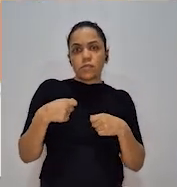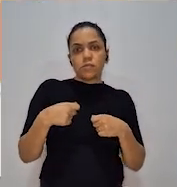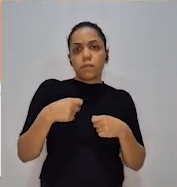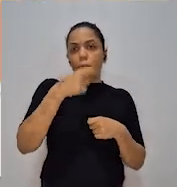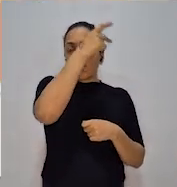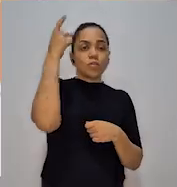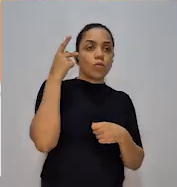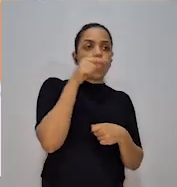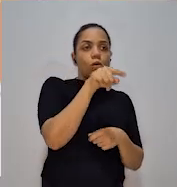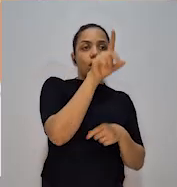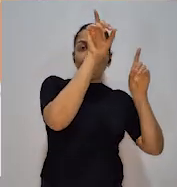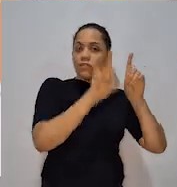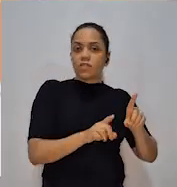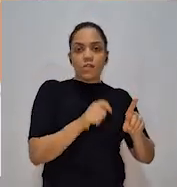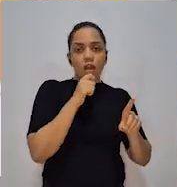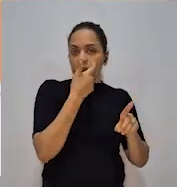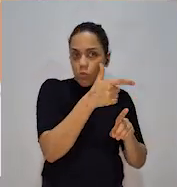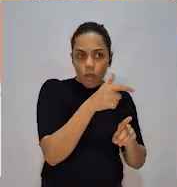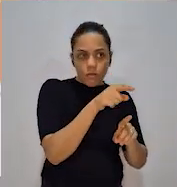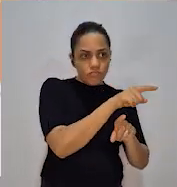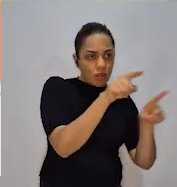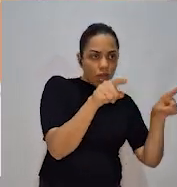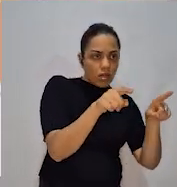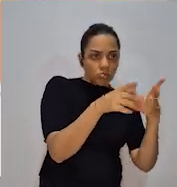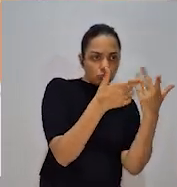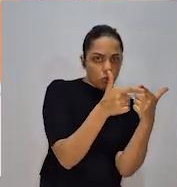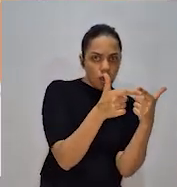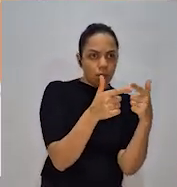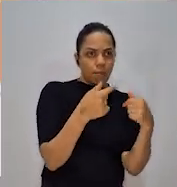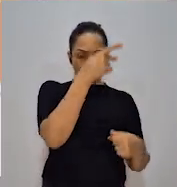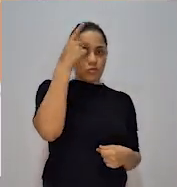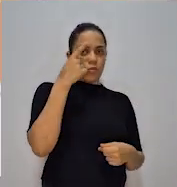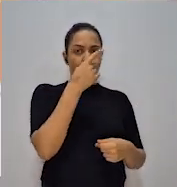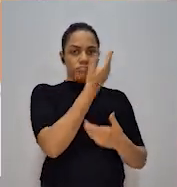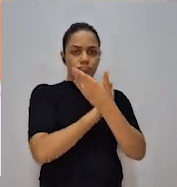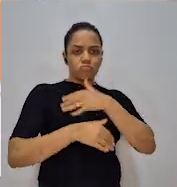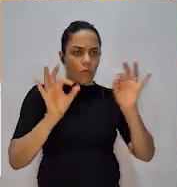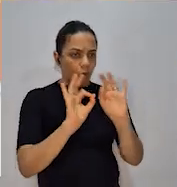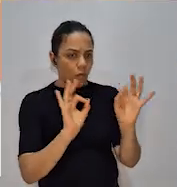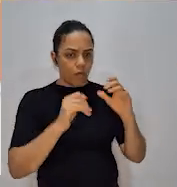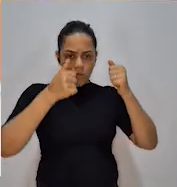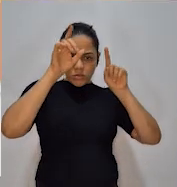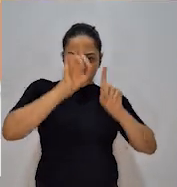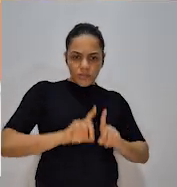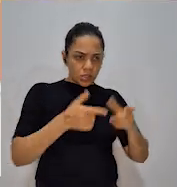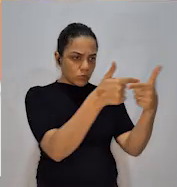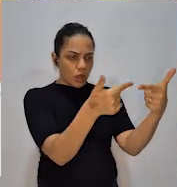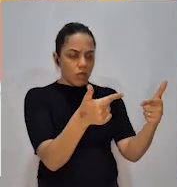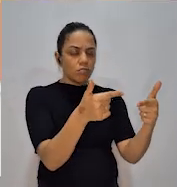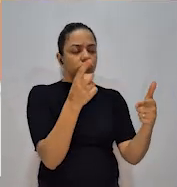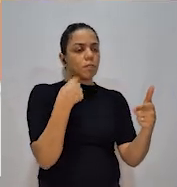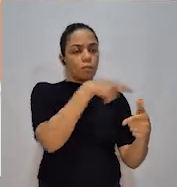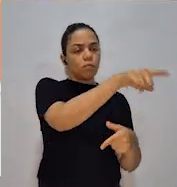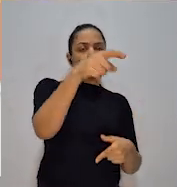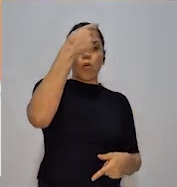que não possuem deficiência para advogar a favor. Então, as pessoas com deficiência precisam estar representadas nas mesas,